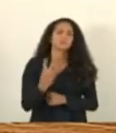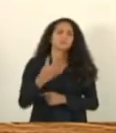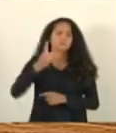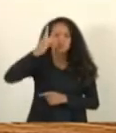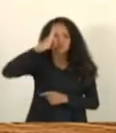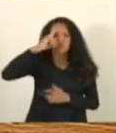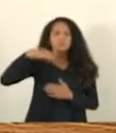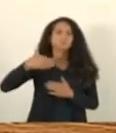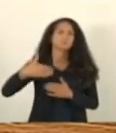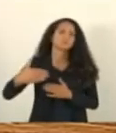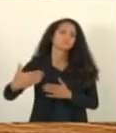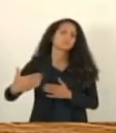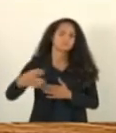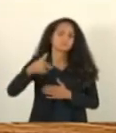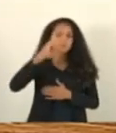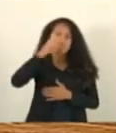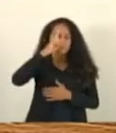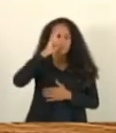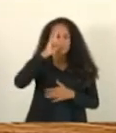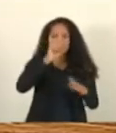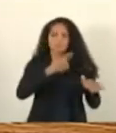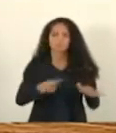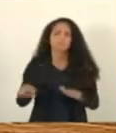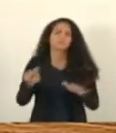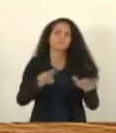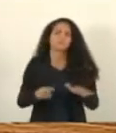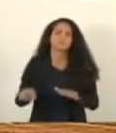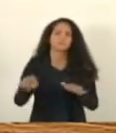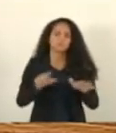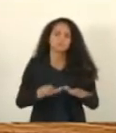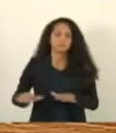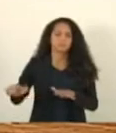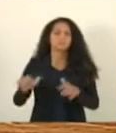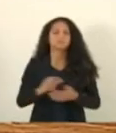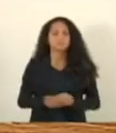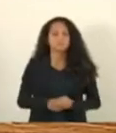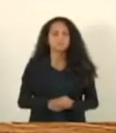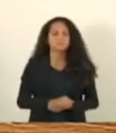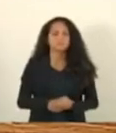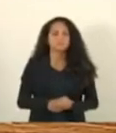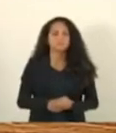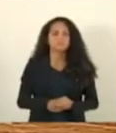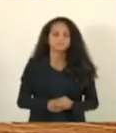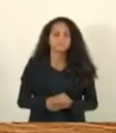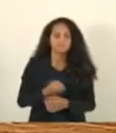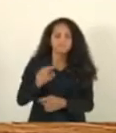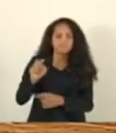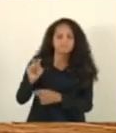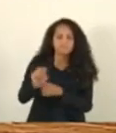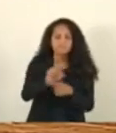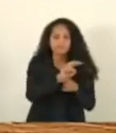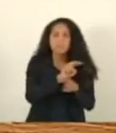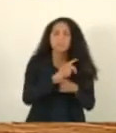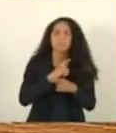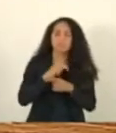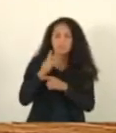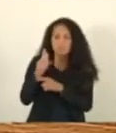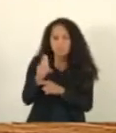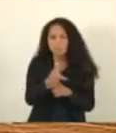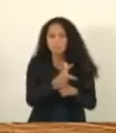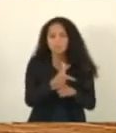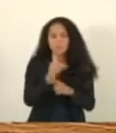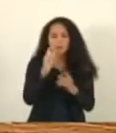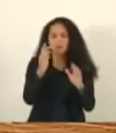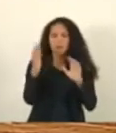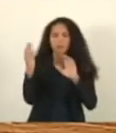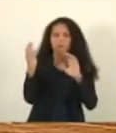dias da semana, o monitoramento de fenômenos climáticos e de